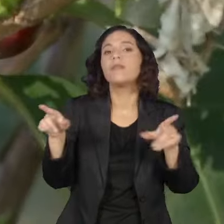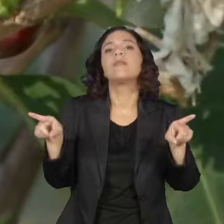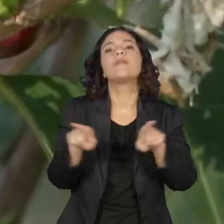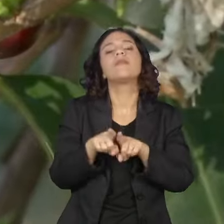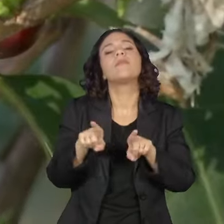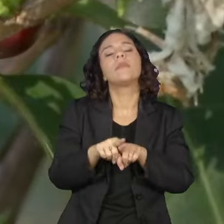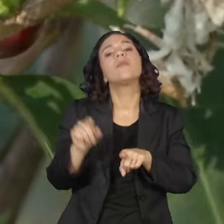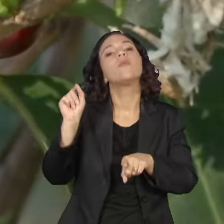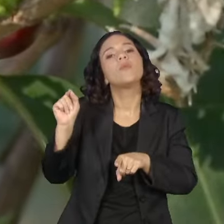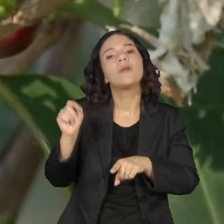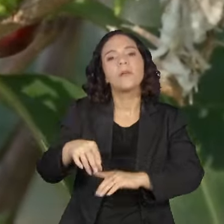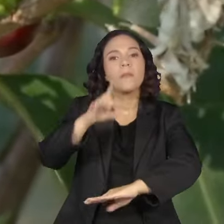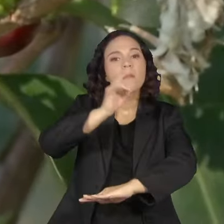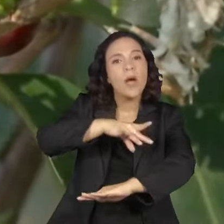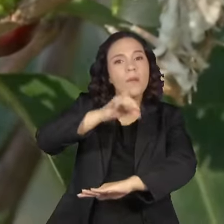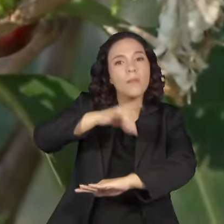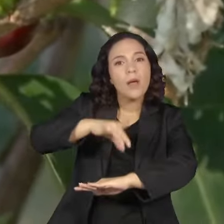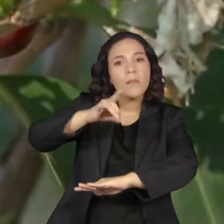uma produção